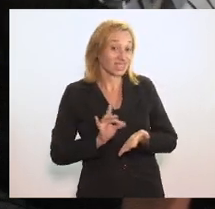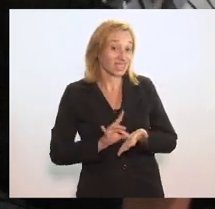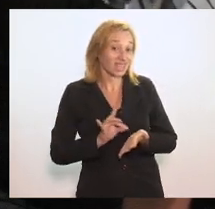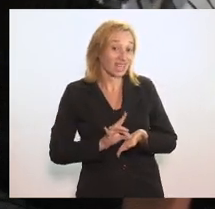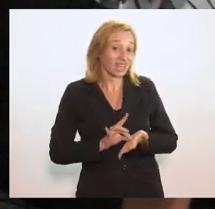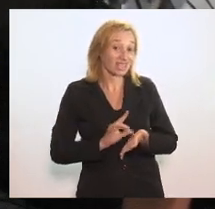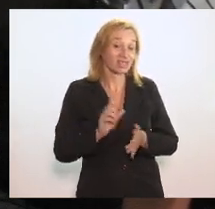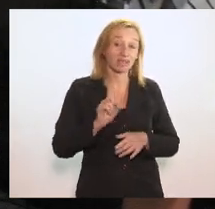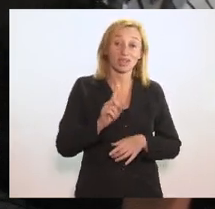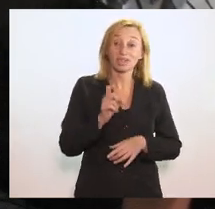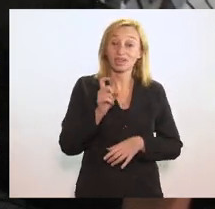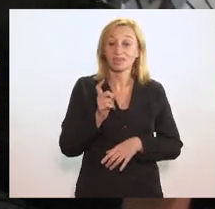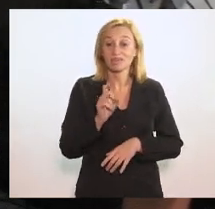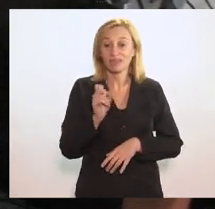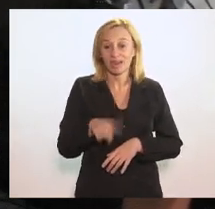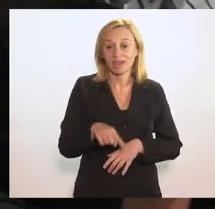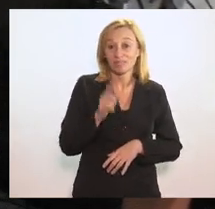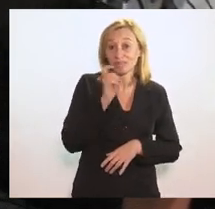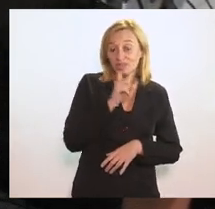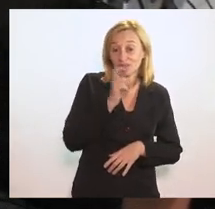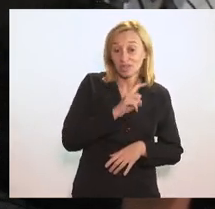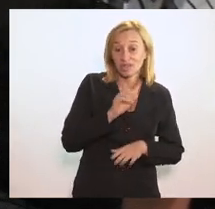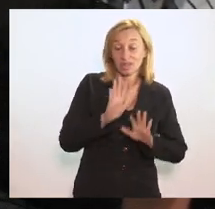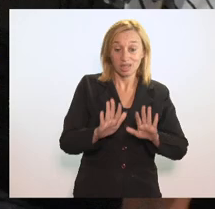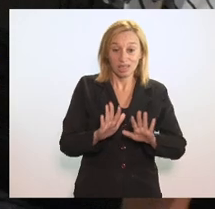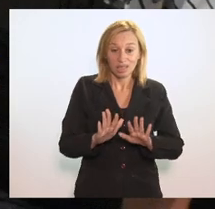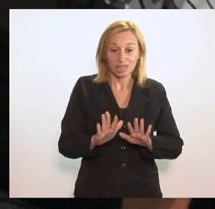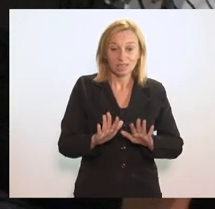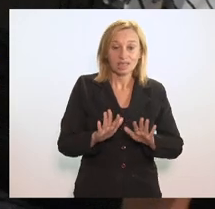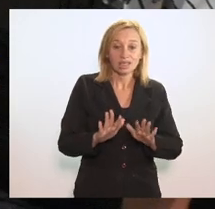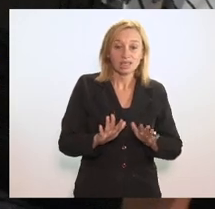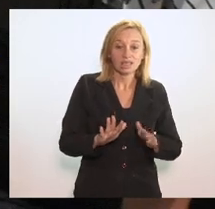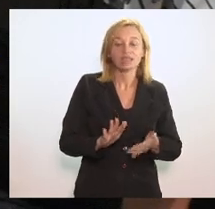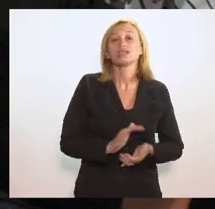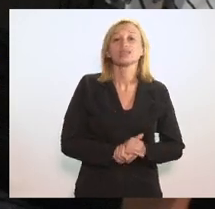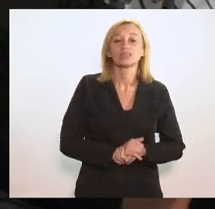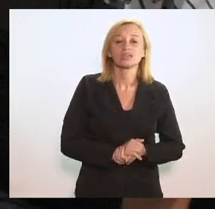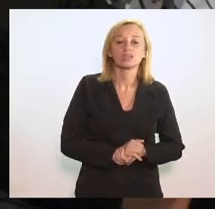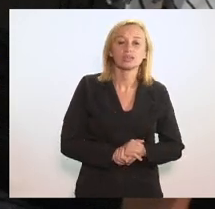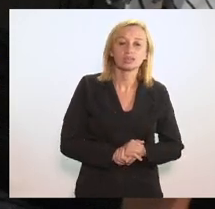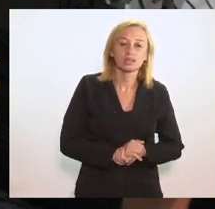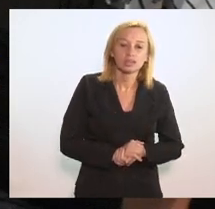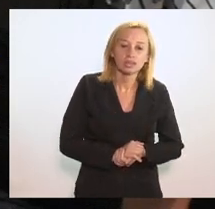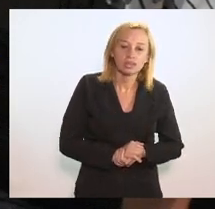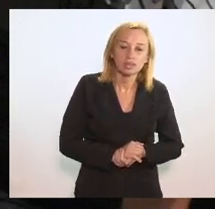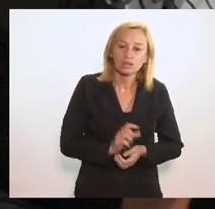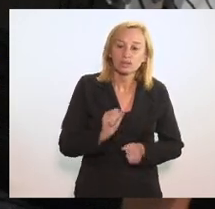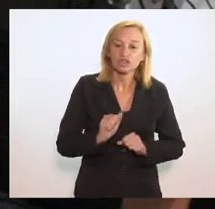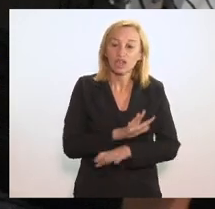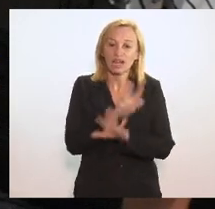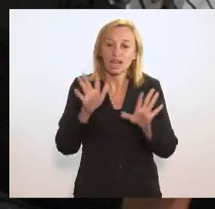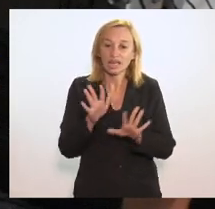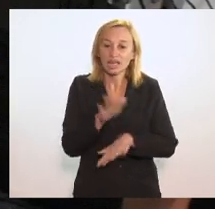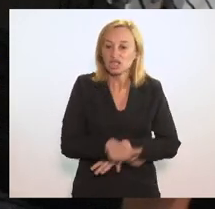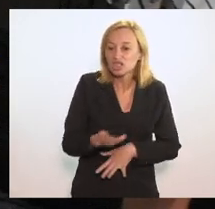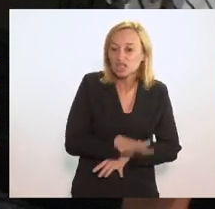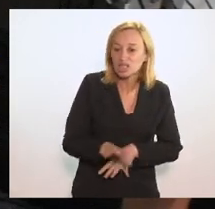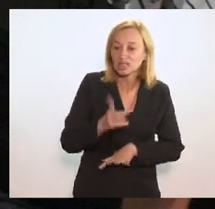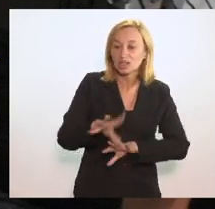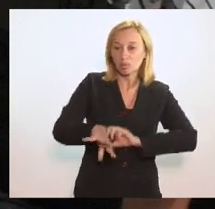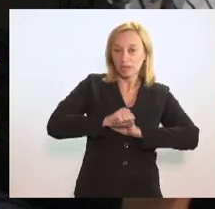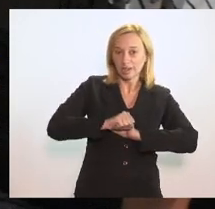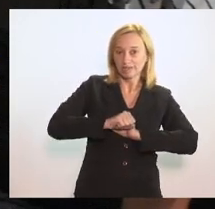verdade parcial, porque com o desenvolvimento das novas cepas, não está claro que as crianças não se